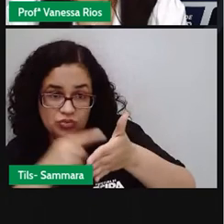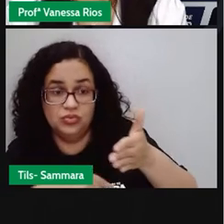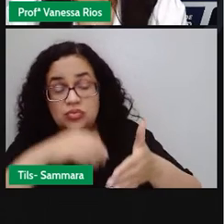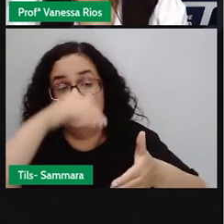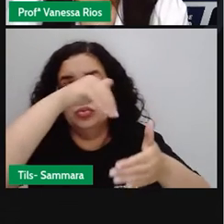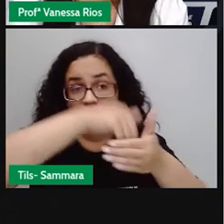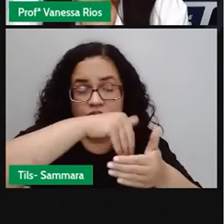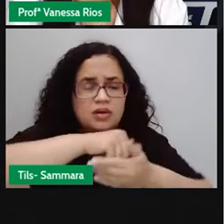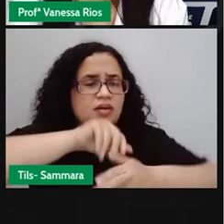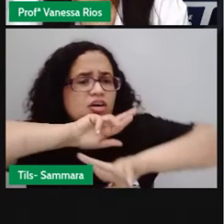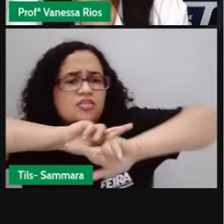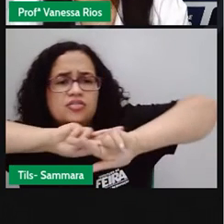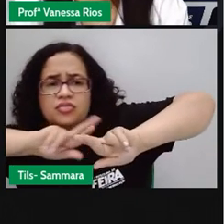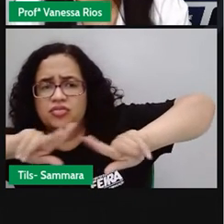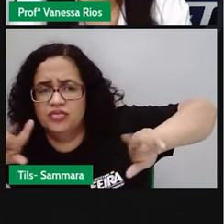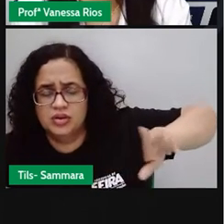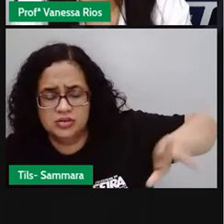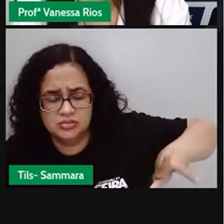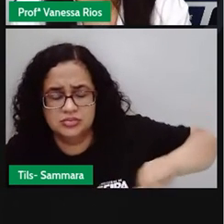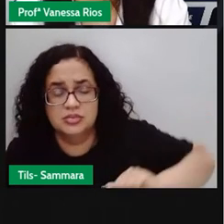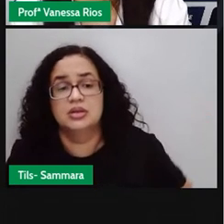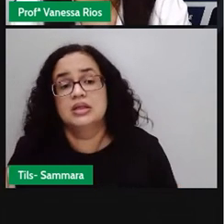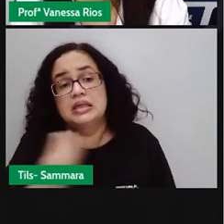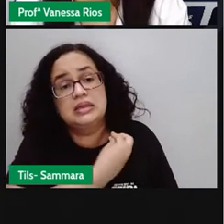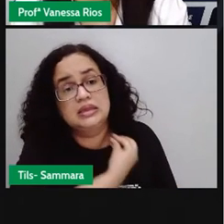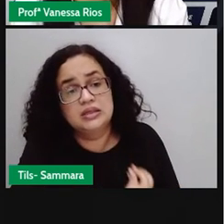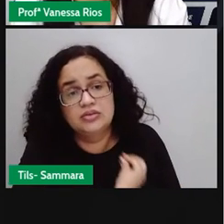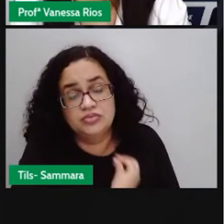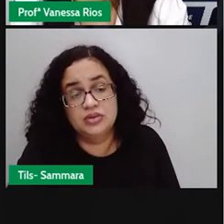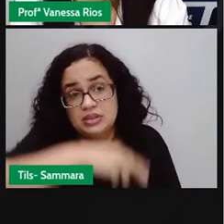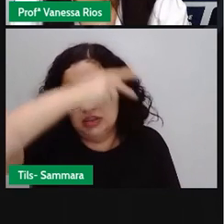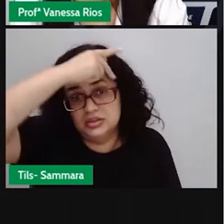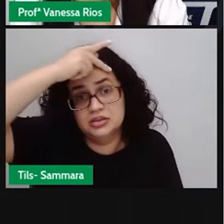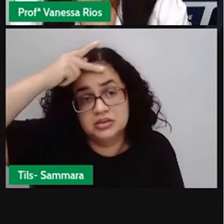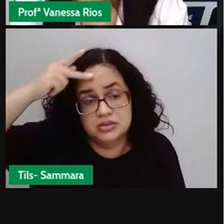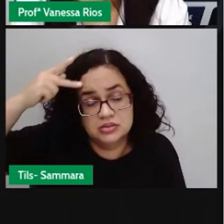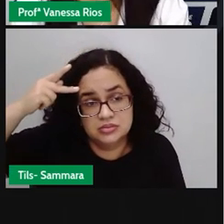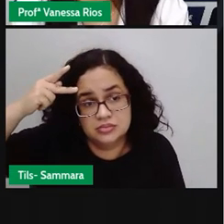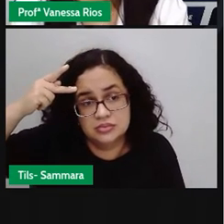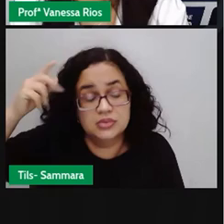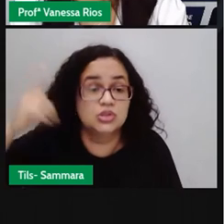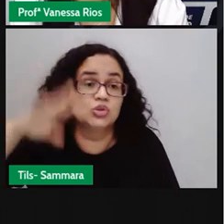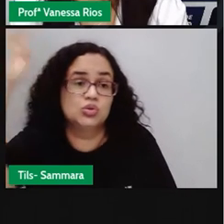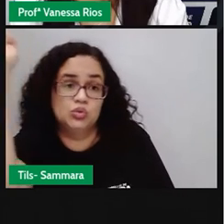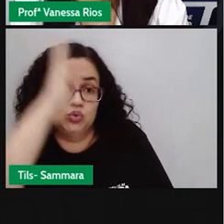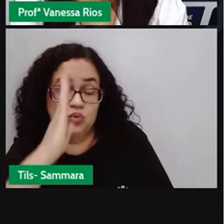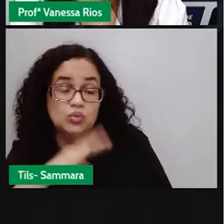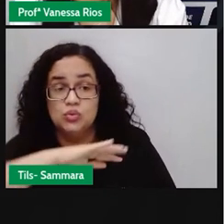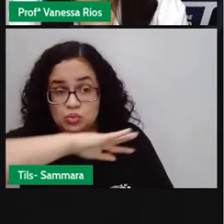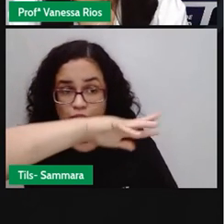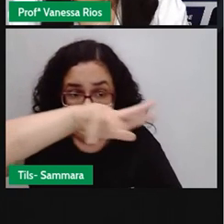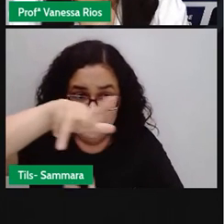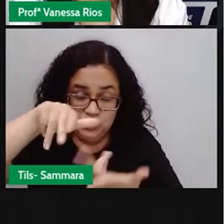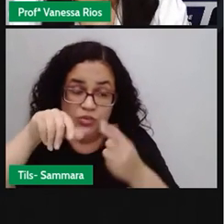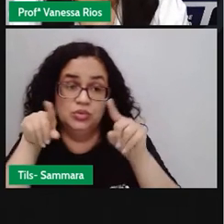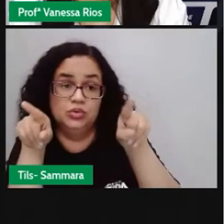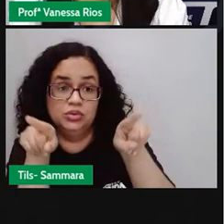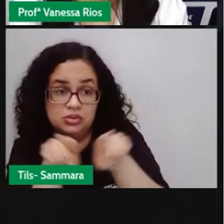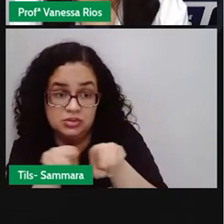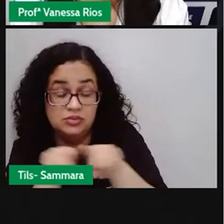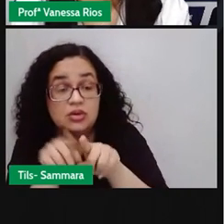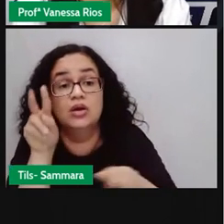relação a vários outros aspectos da vida das pessoas, né? Não só no Brasil, mas no mundo. A